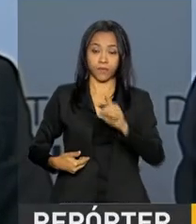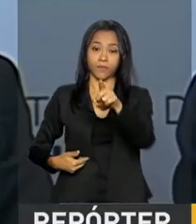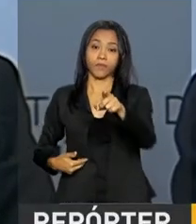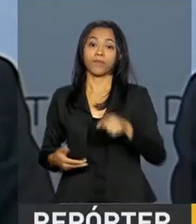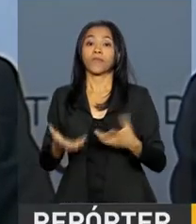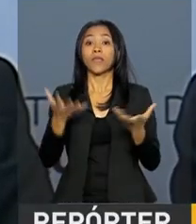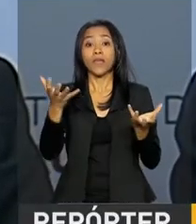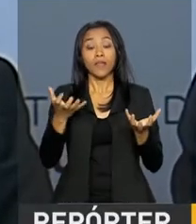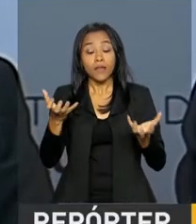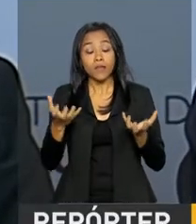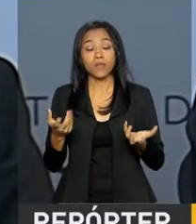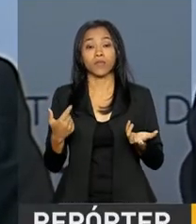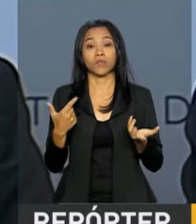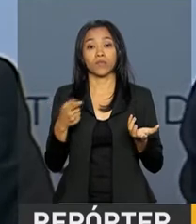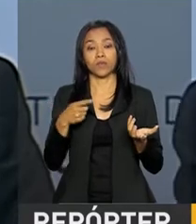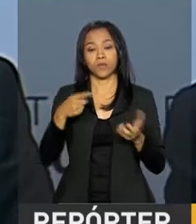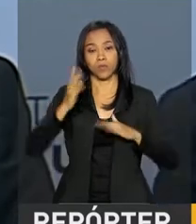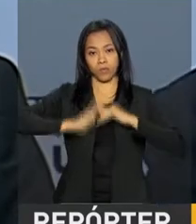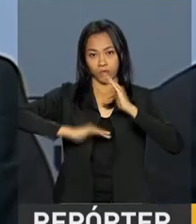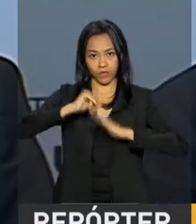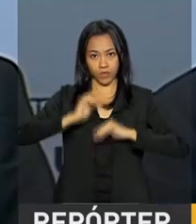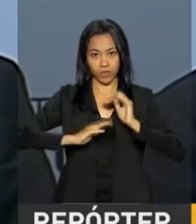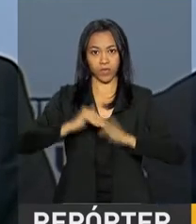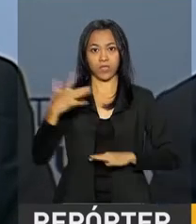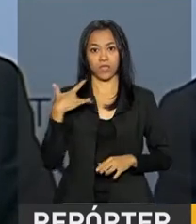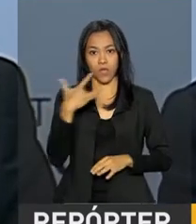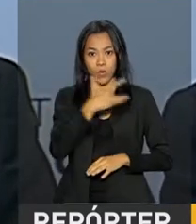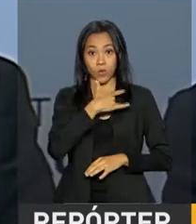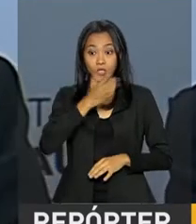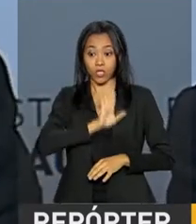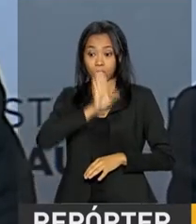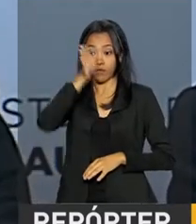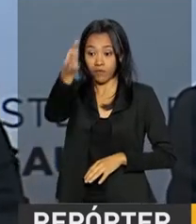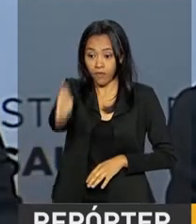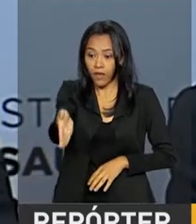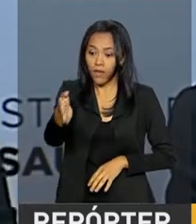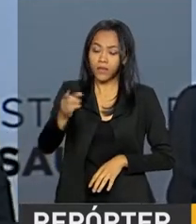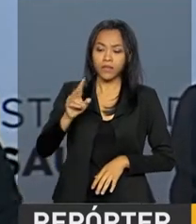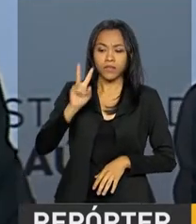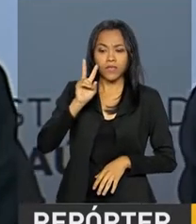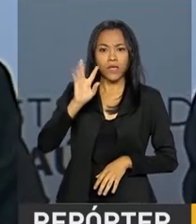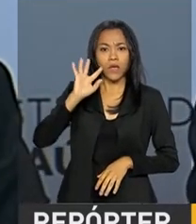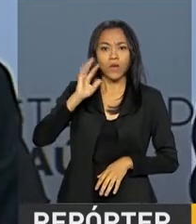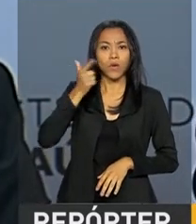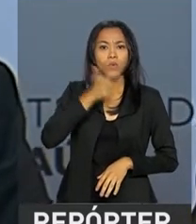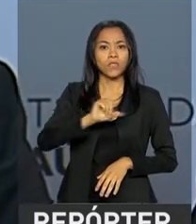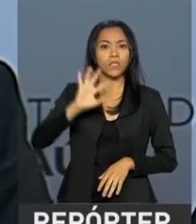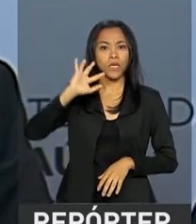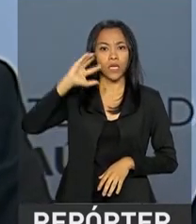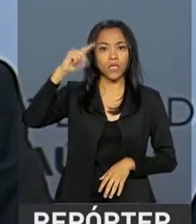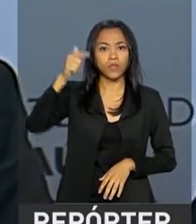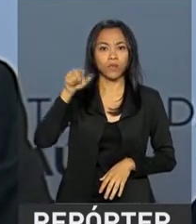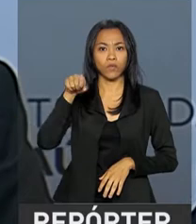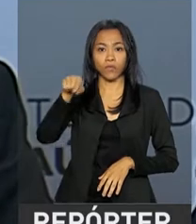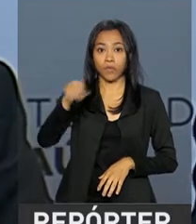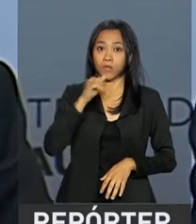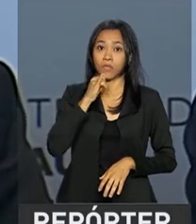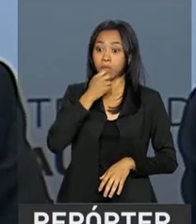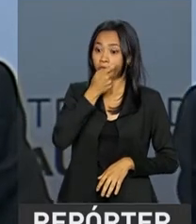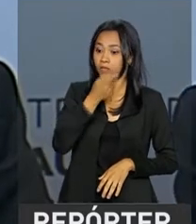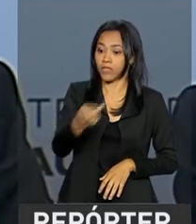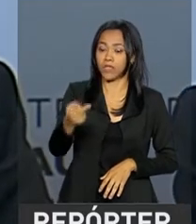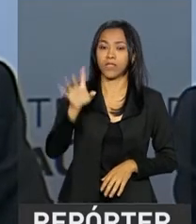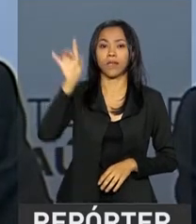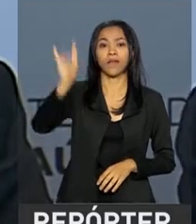saúde que na visita domiciliar tenha resolutividade, que a visita que ele faz em